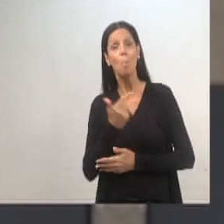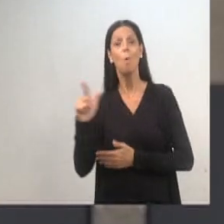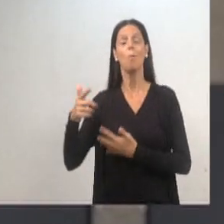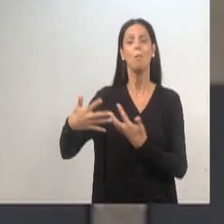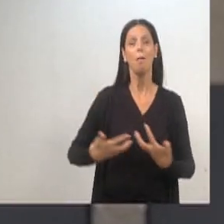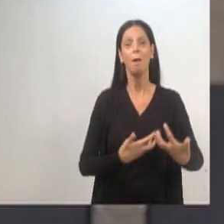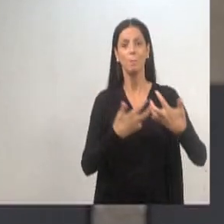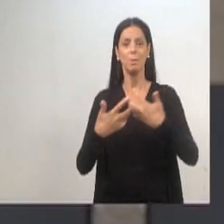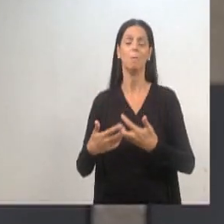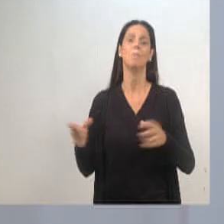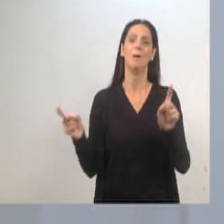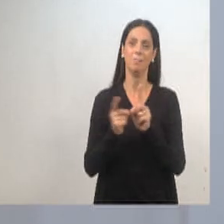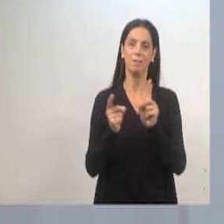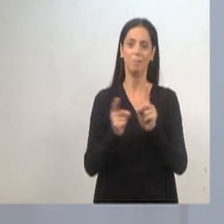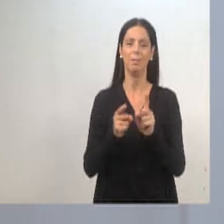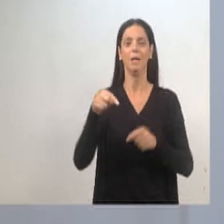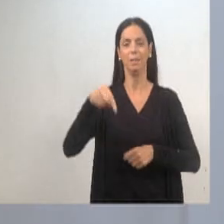Blumenau.